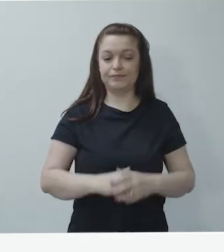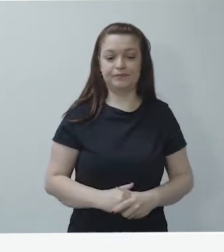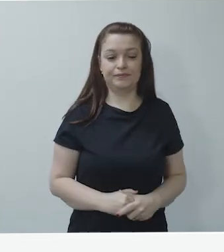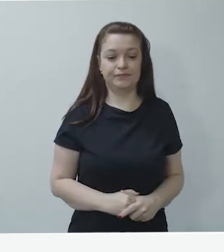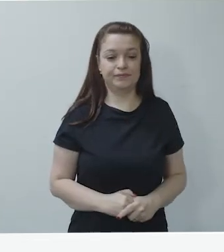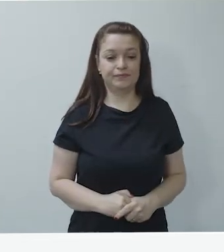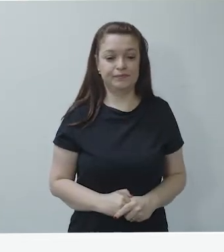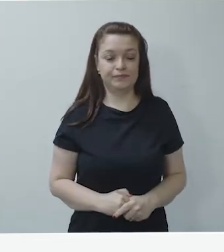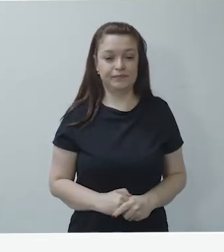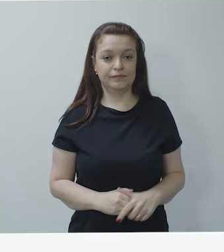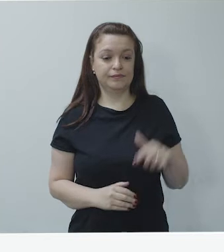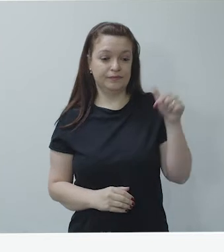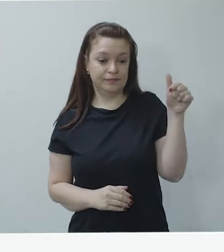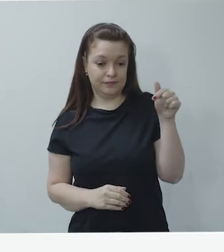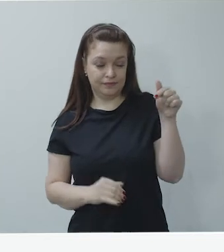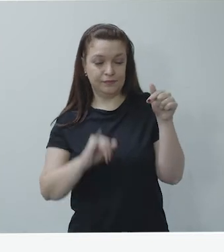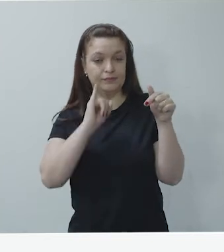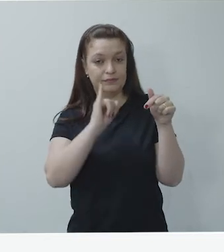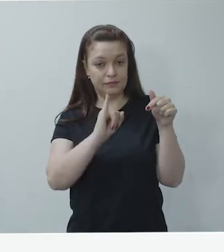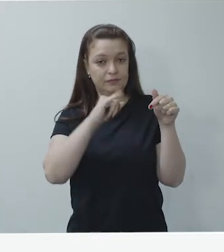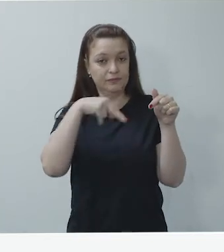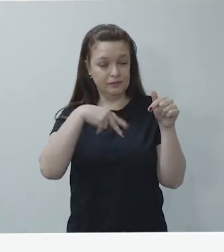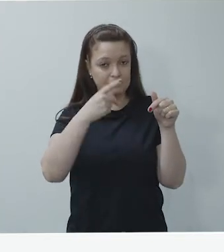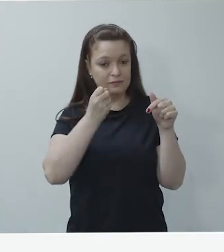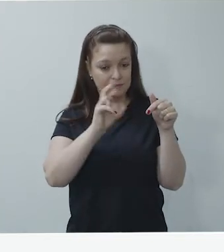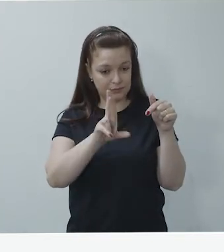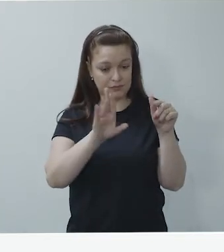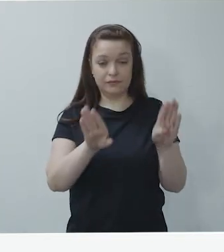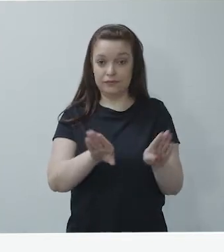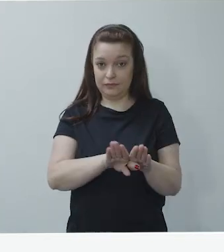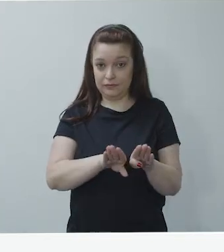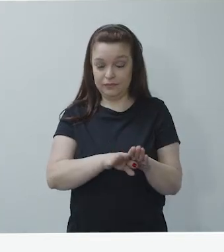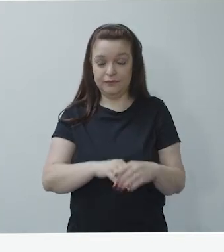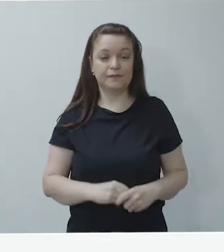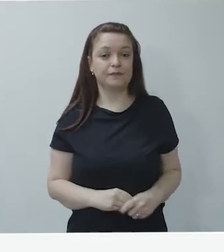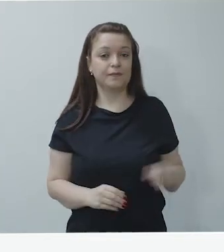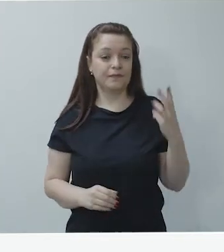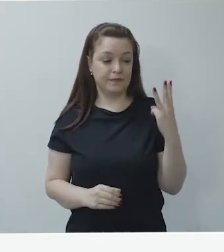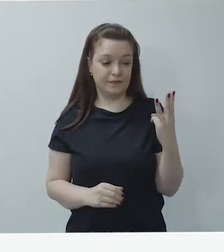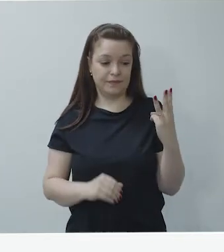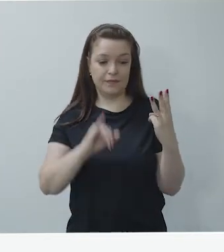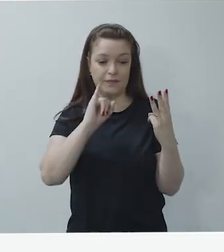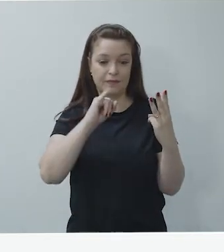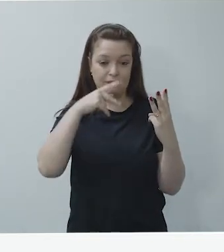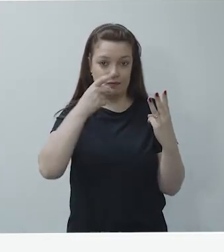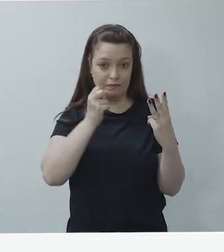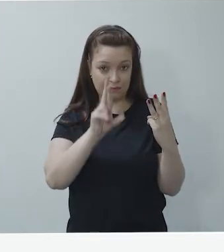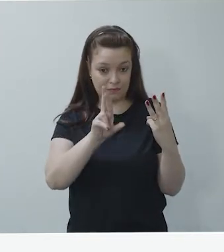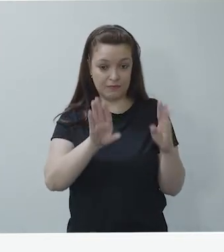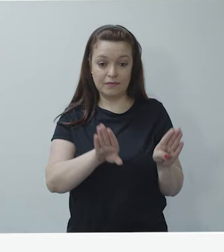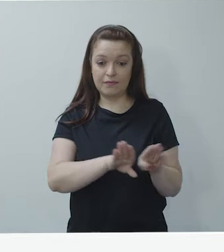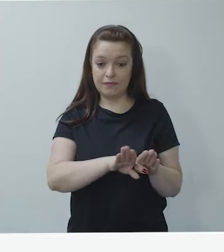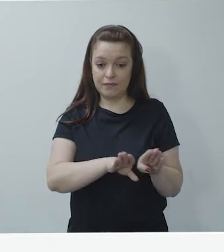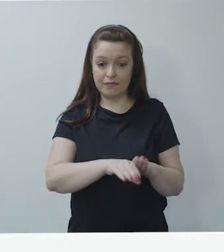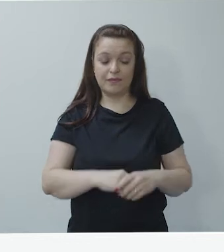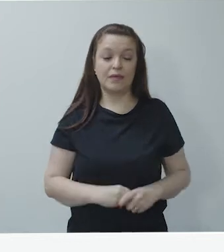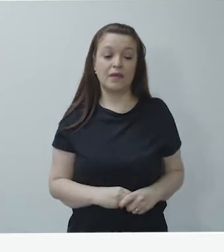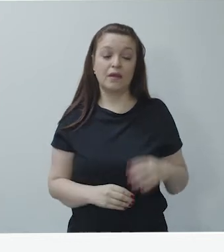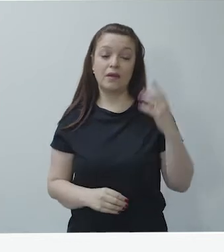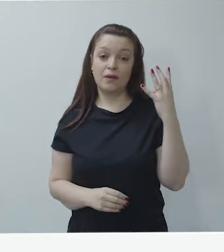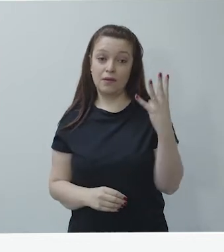número ímpar. 7, número ímpar também. 3, número